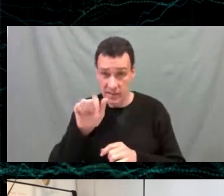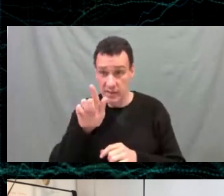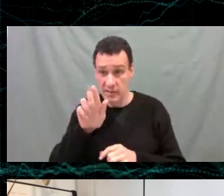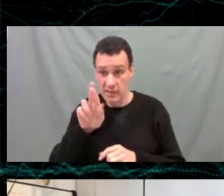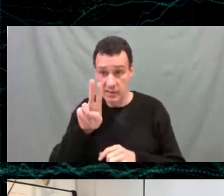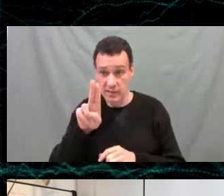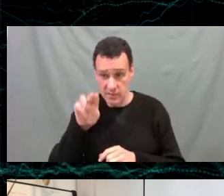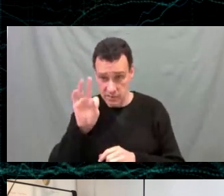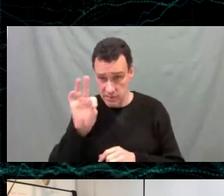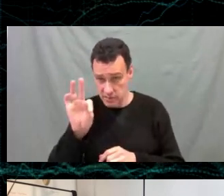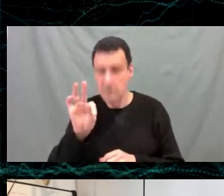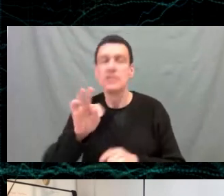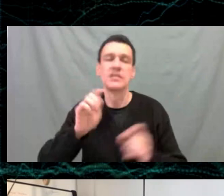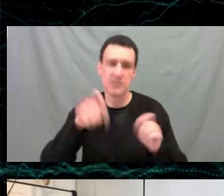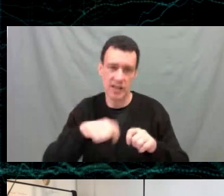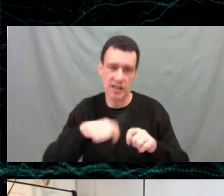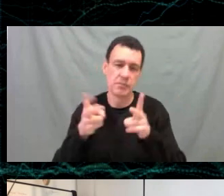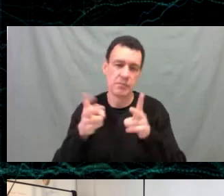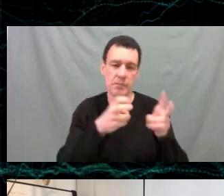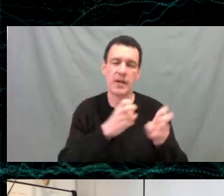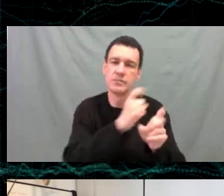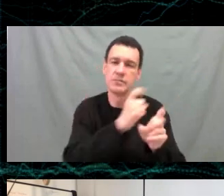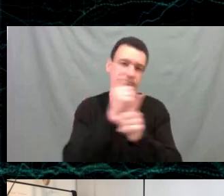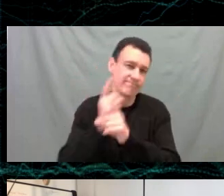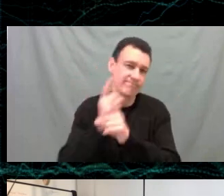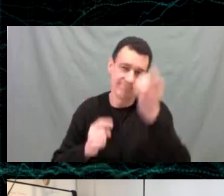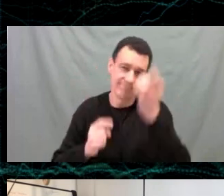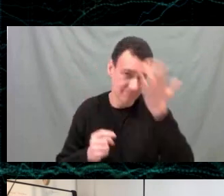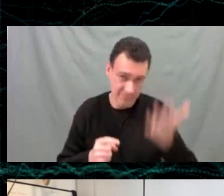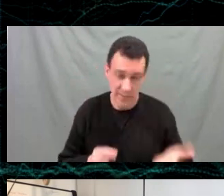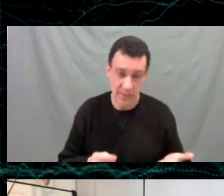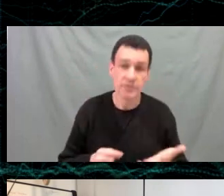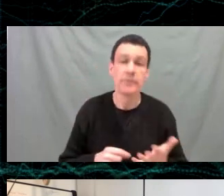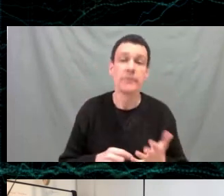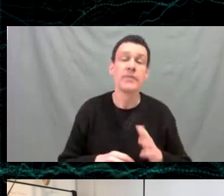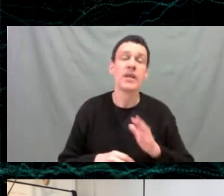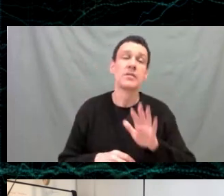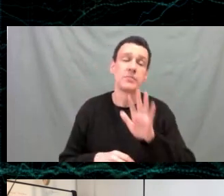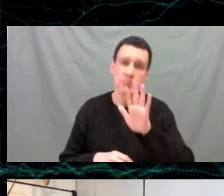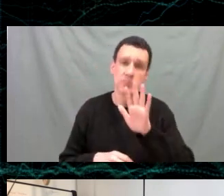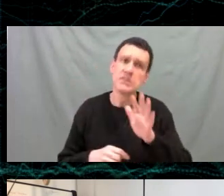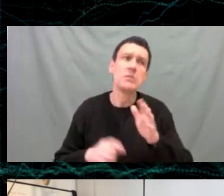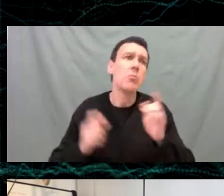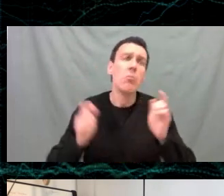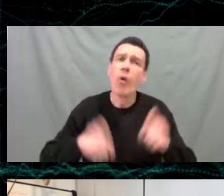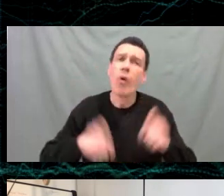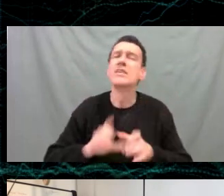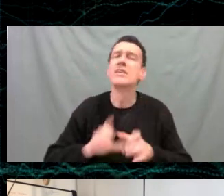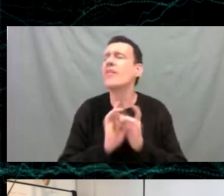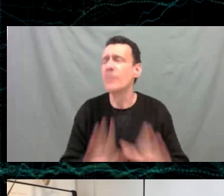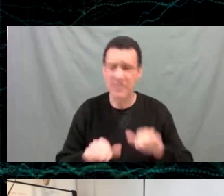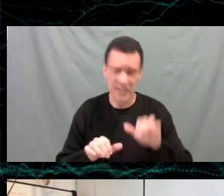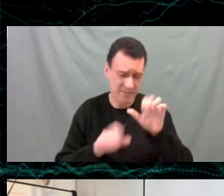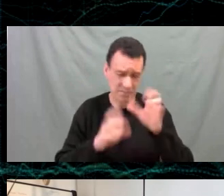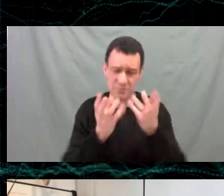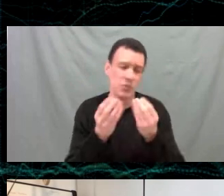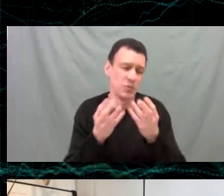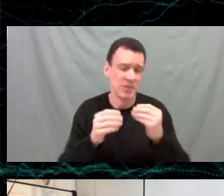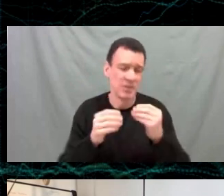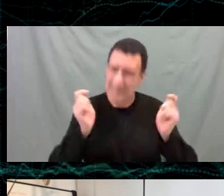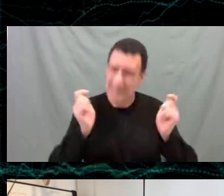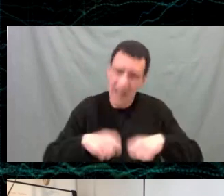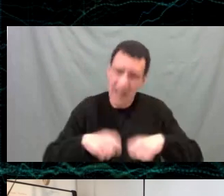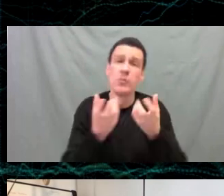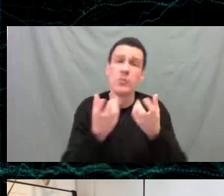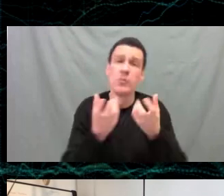o céu é o limite com essas configurações. É claro também, cuidado para não deixar muito gambiarra no Terra Grande, né? Mas você pode fazer